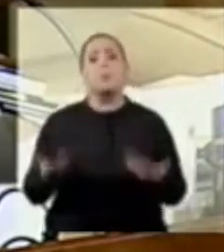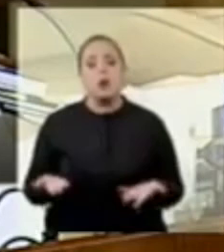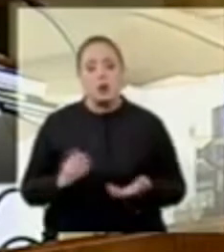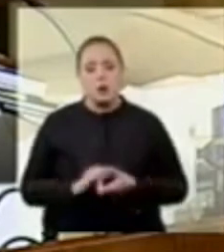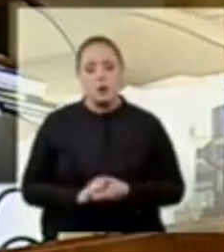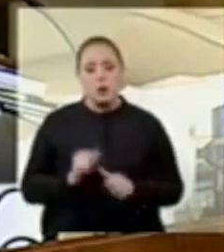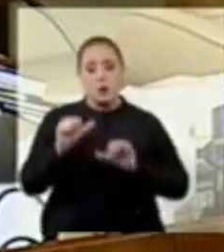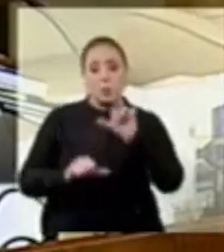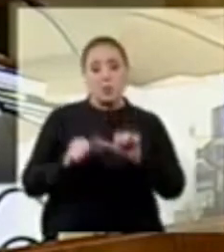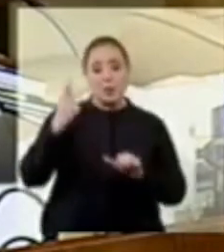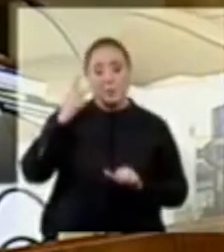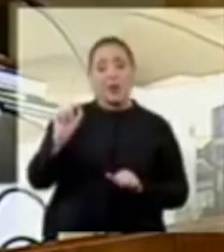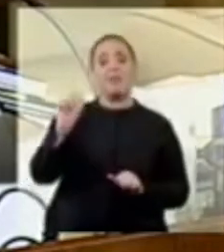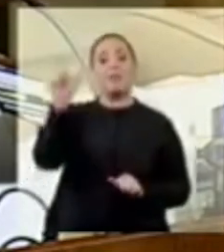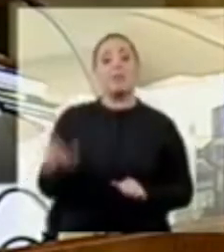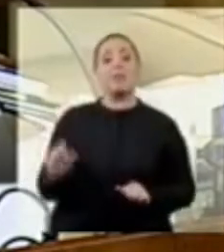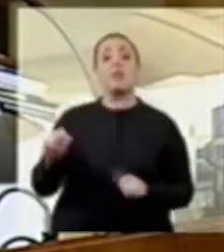mudar para quem